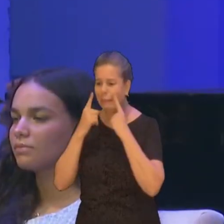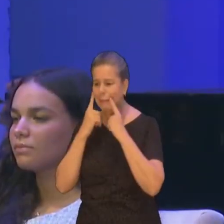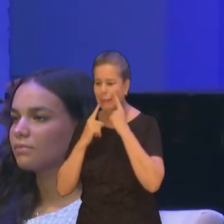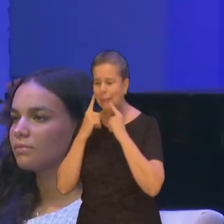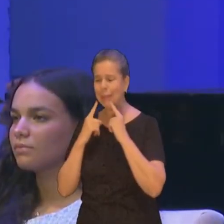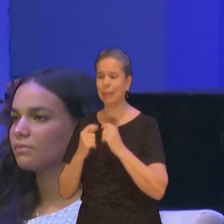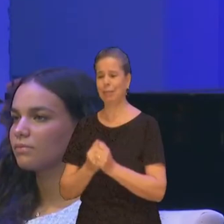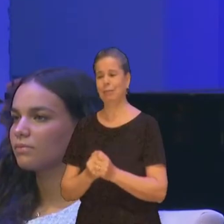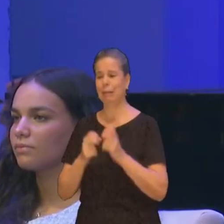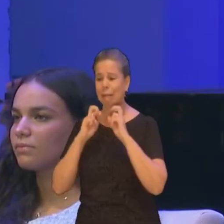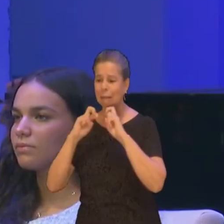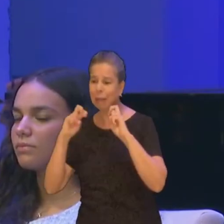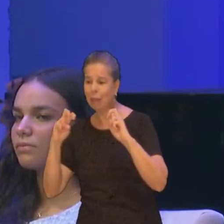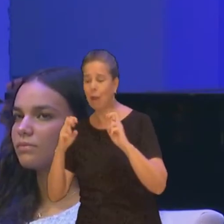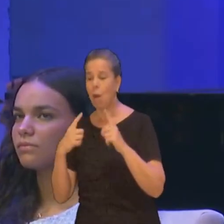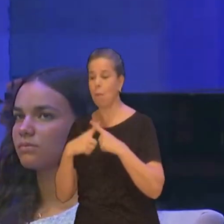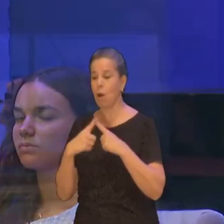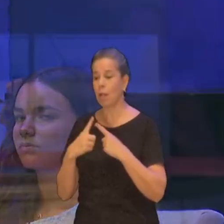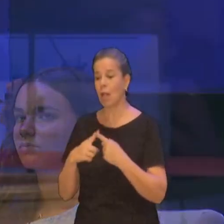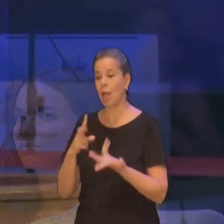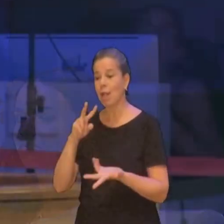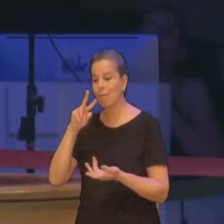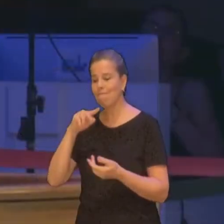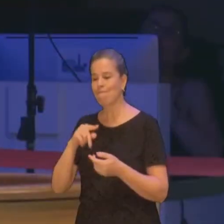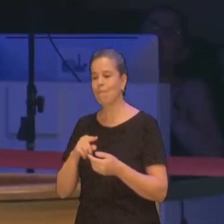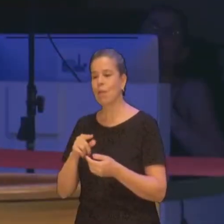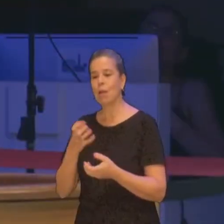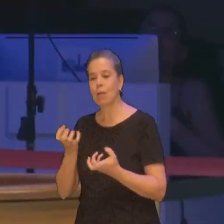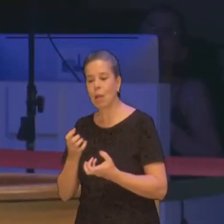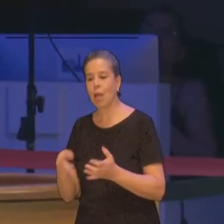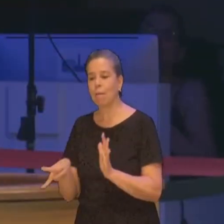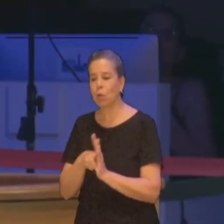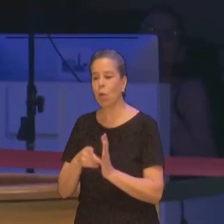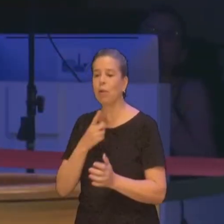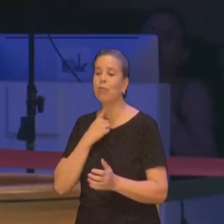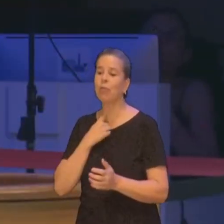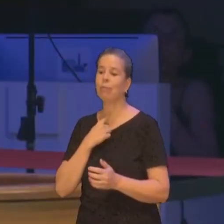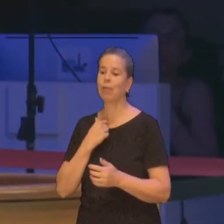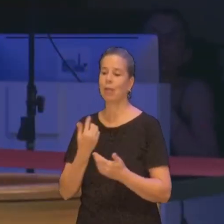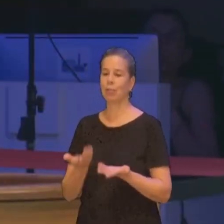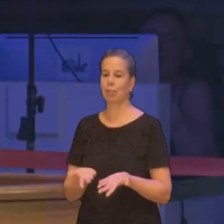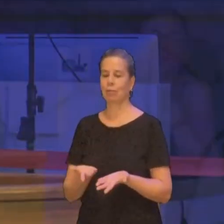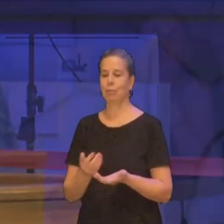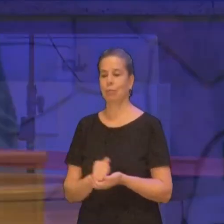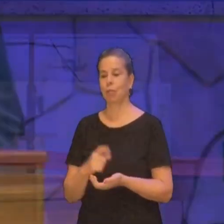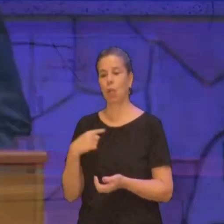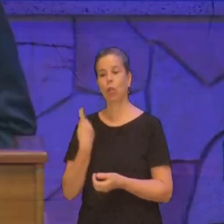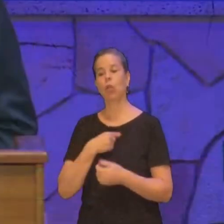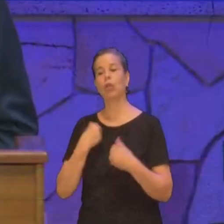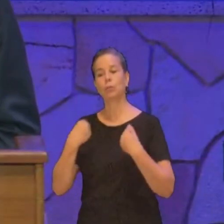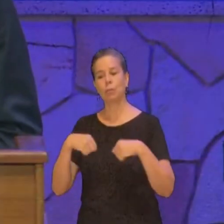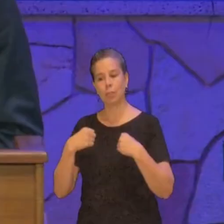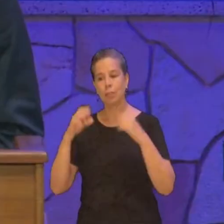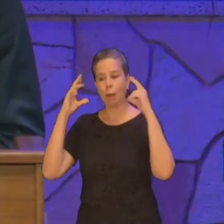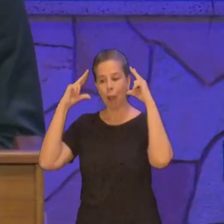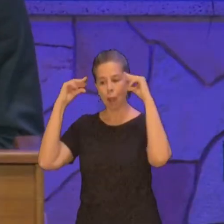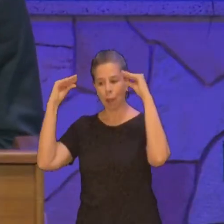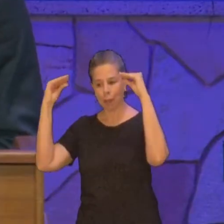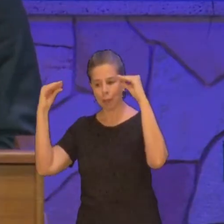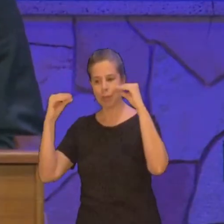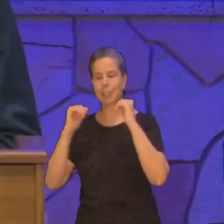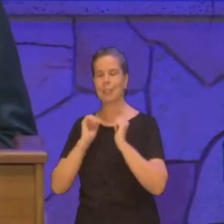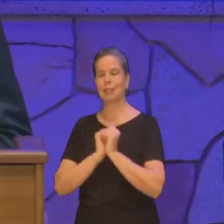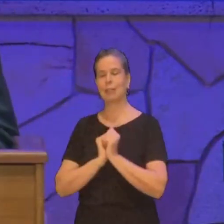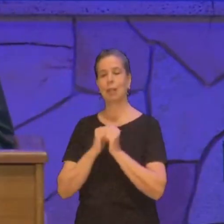a vontade dele de qualquer forma. Irmãos, nós precisamos amadurecer,